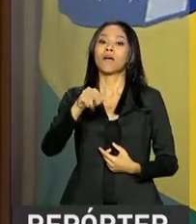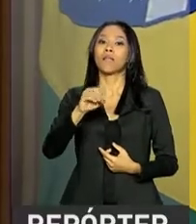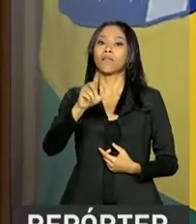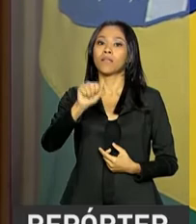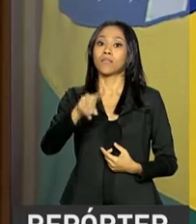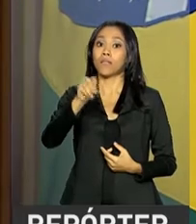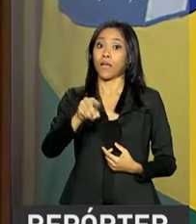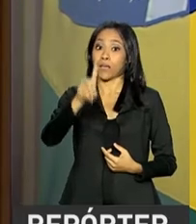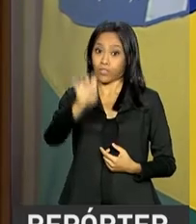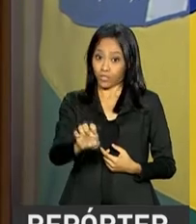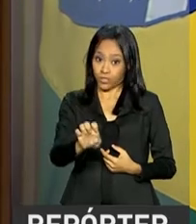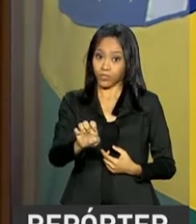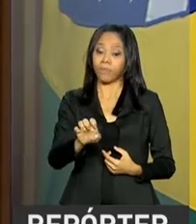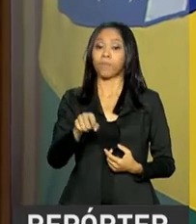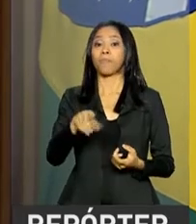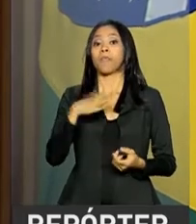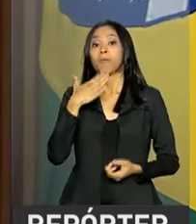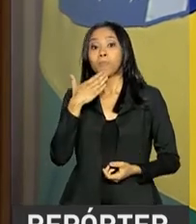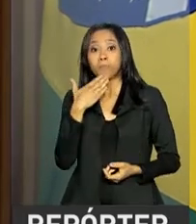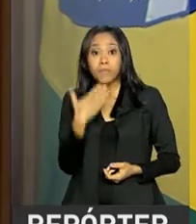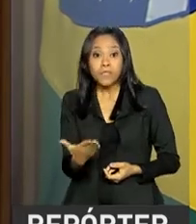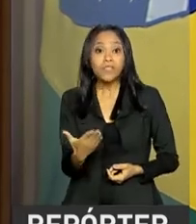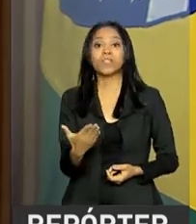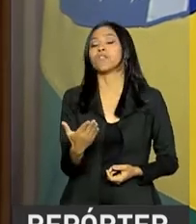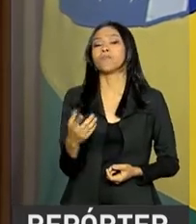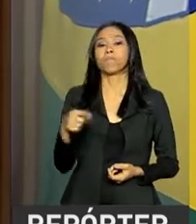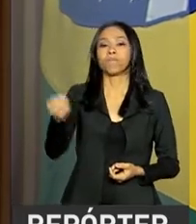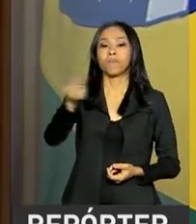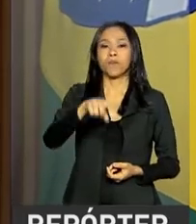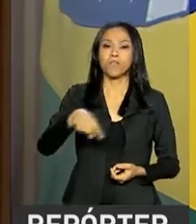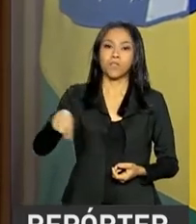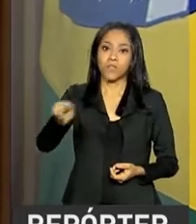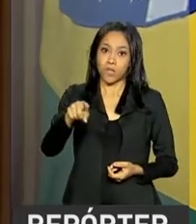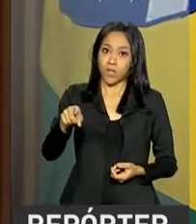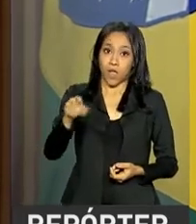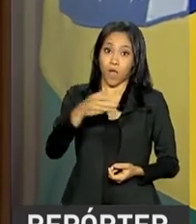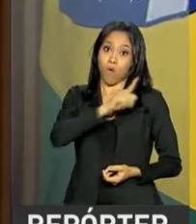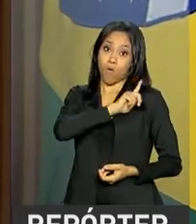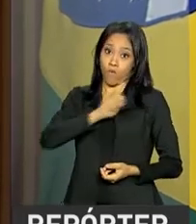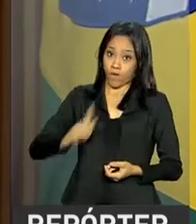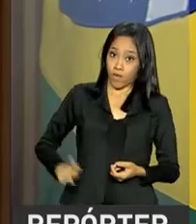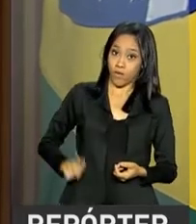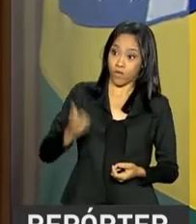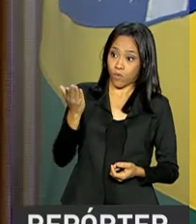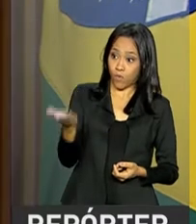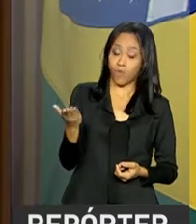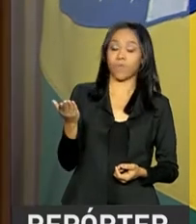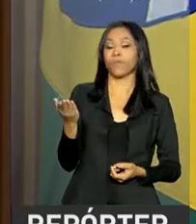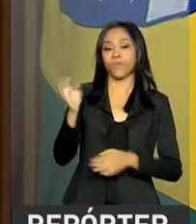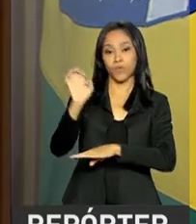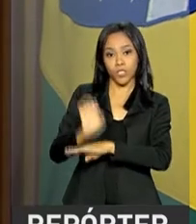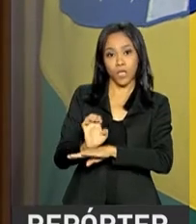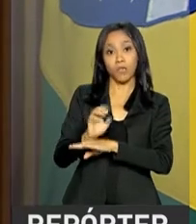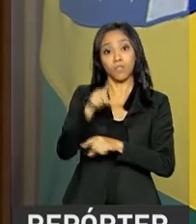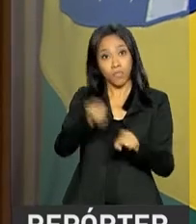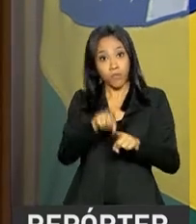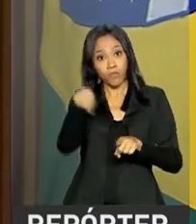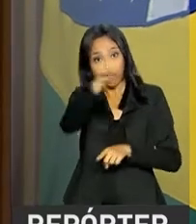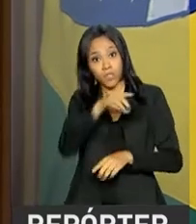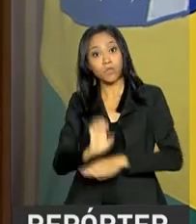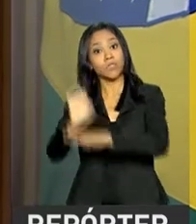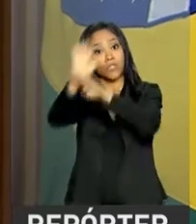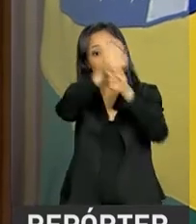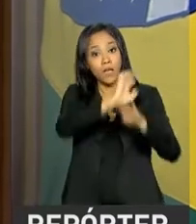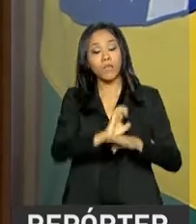aos senhores como pedir no rio de janeiro ao lado do governador pezão que os senhores nos respectivos estados possam reunir